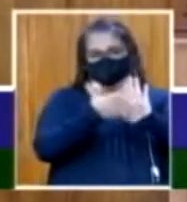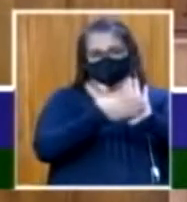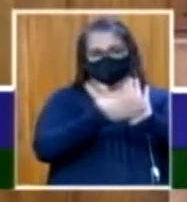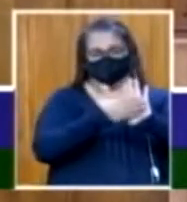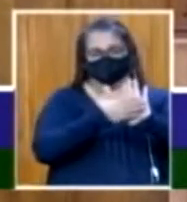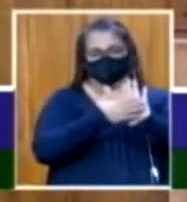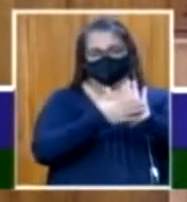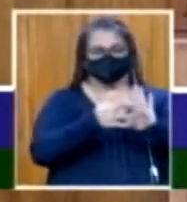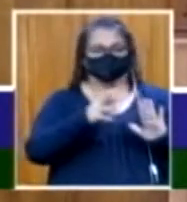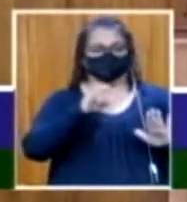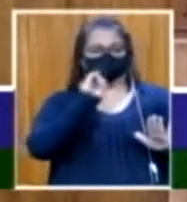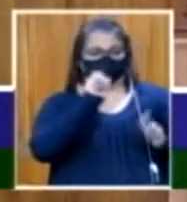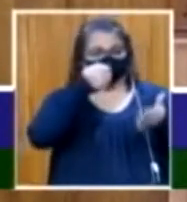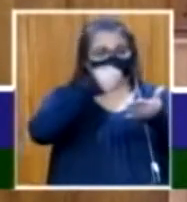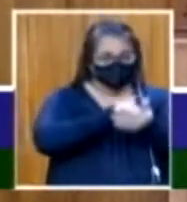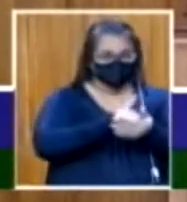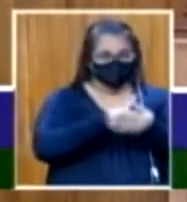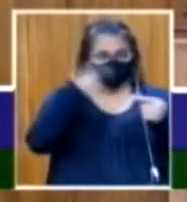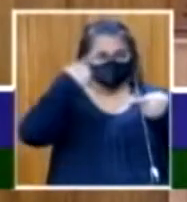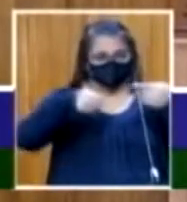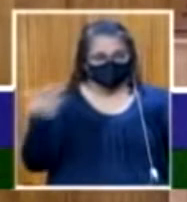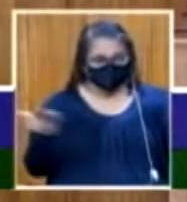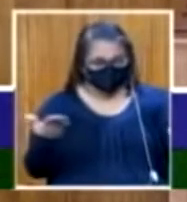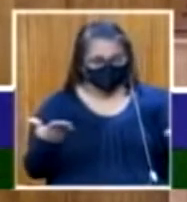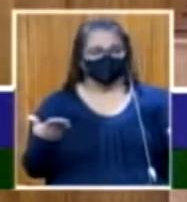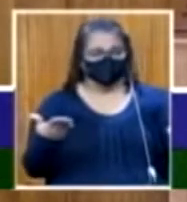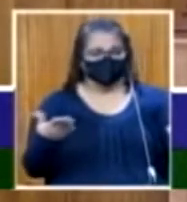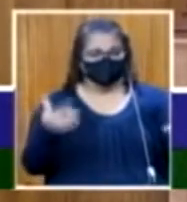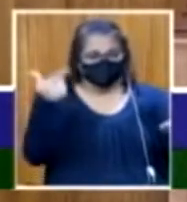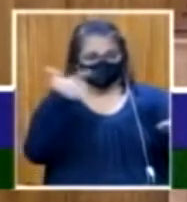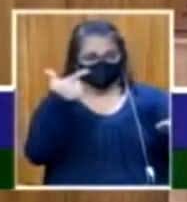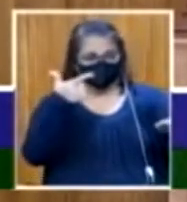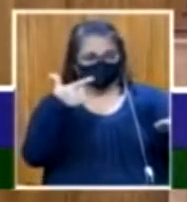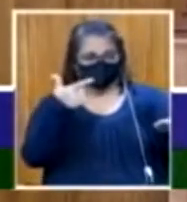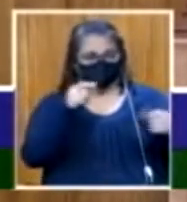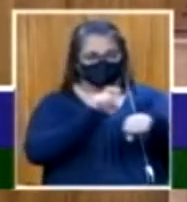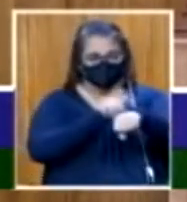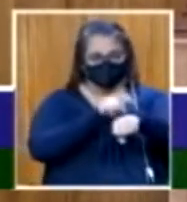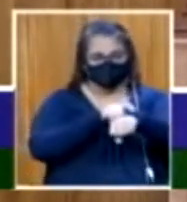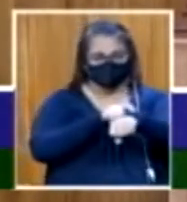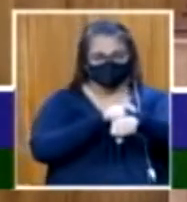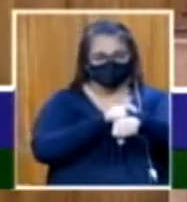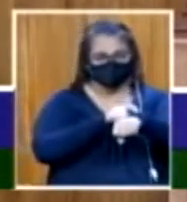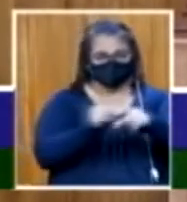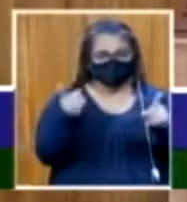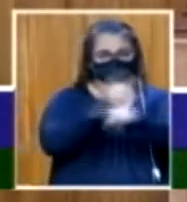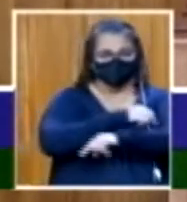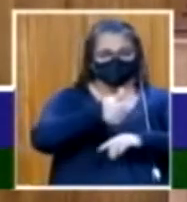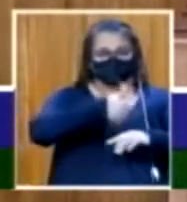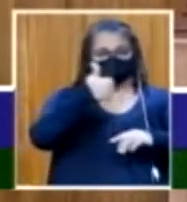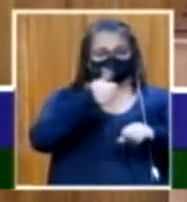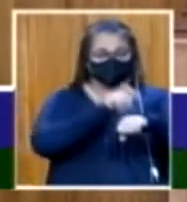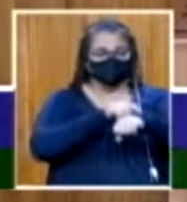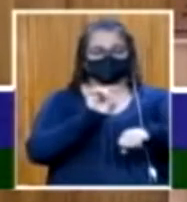reforma tributária que nós estamos discutindo aqui, que é a segunda etapa, se nós estendêssemos para a primeira etapa,